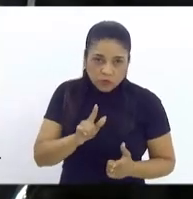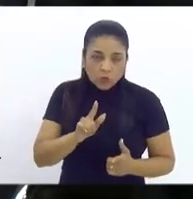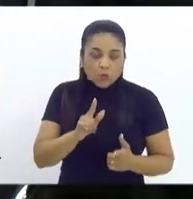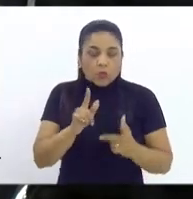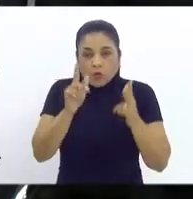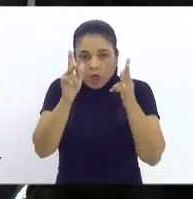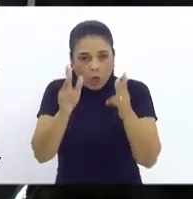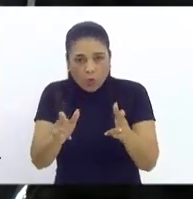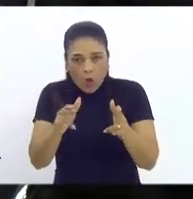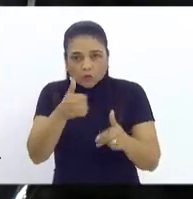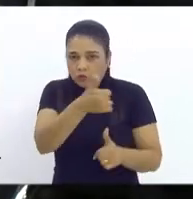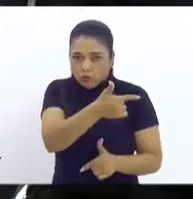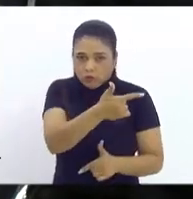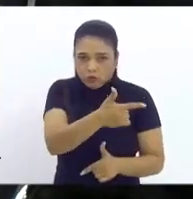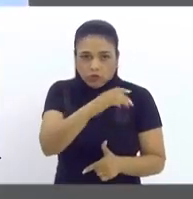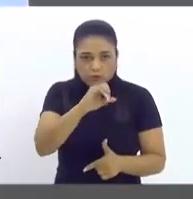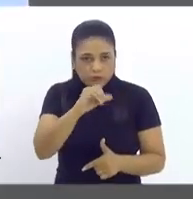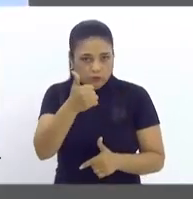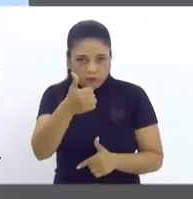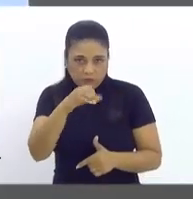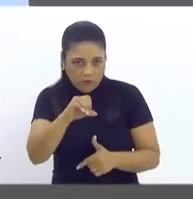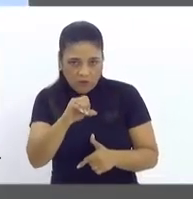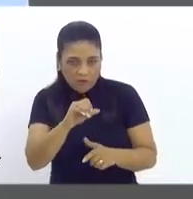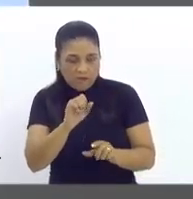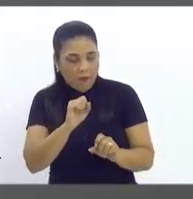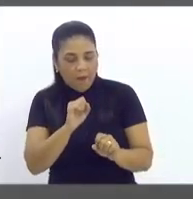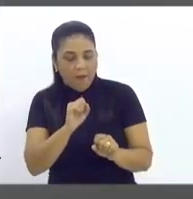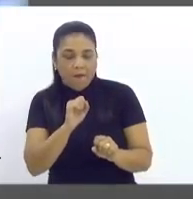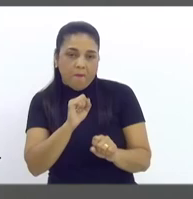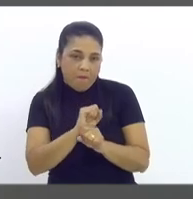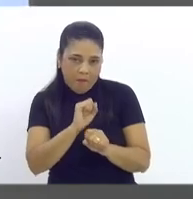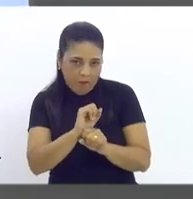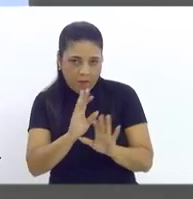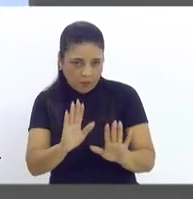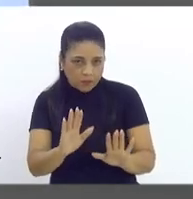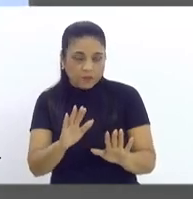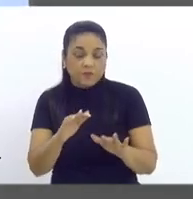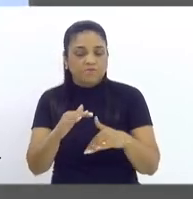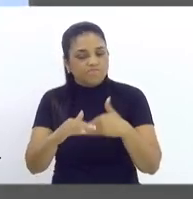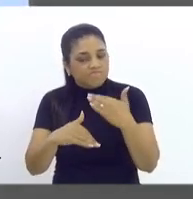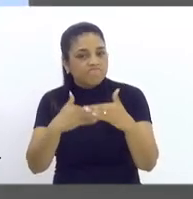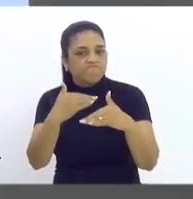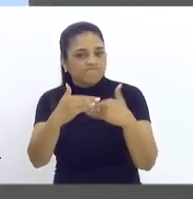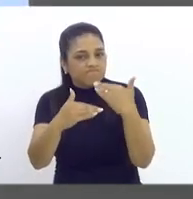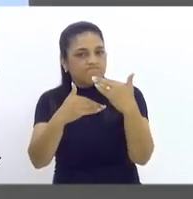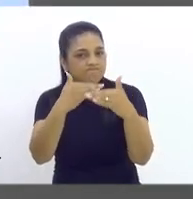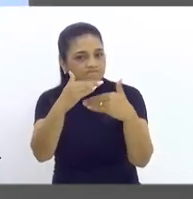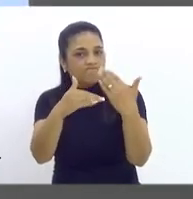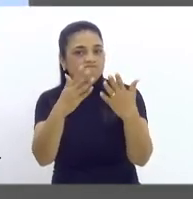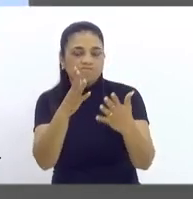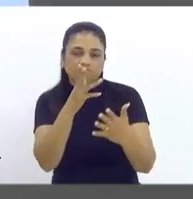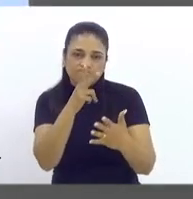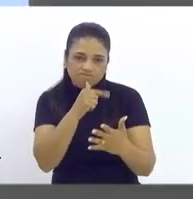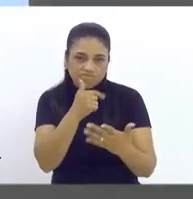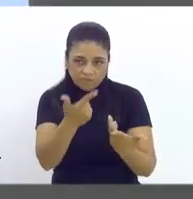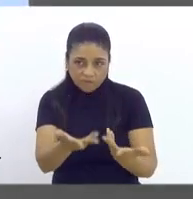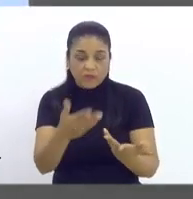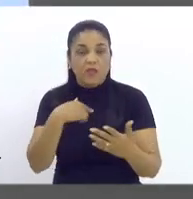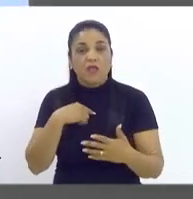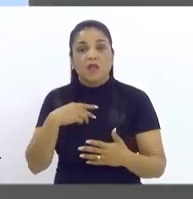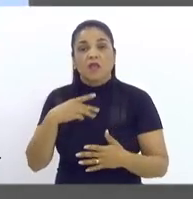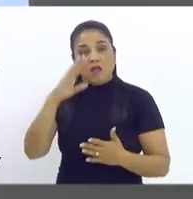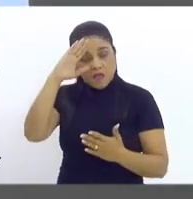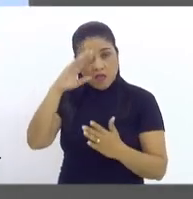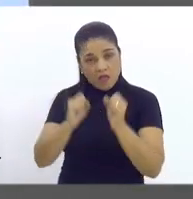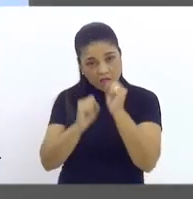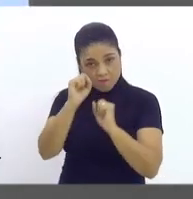de 2019. Mas esse mercado acredito que tenha uma grande relevância, a Naturgy acredita, que